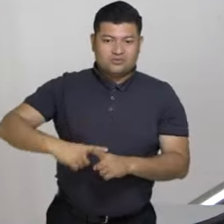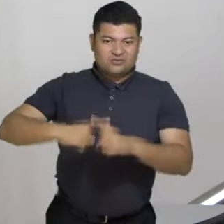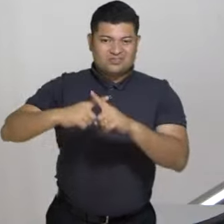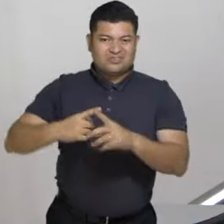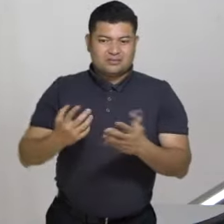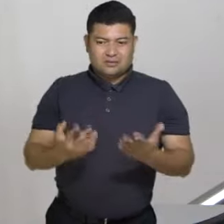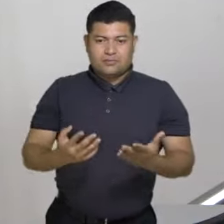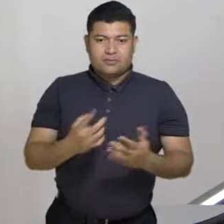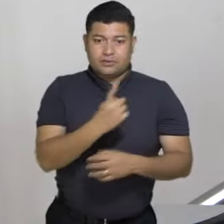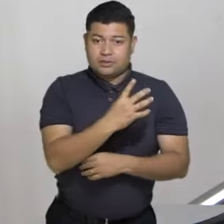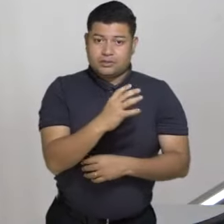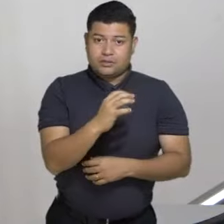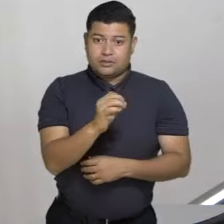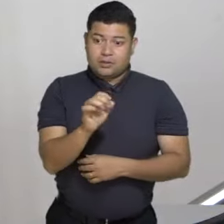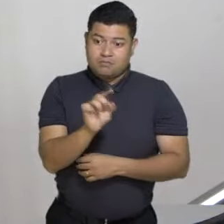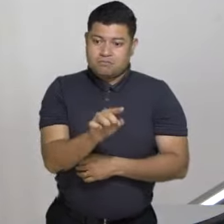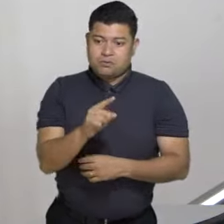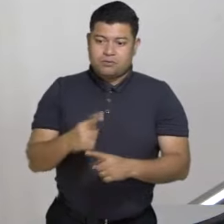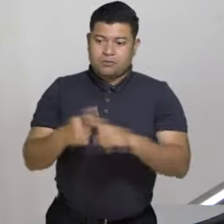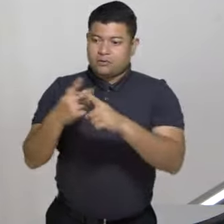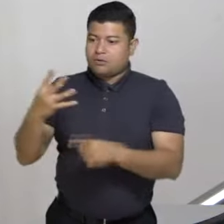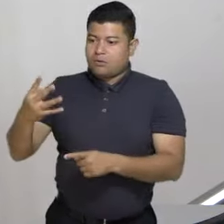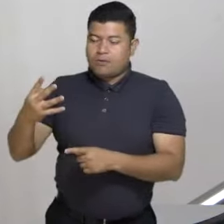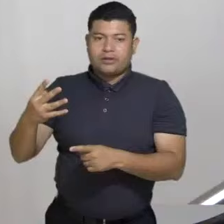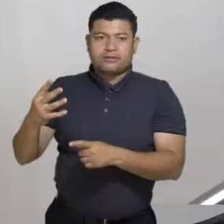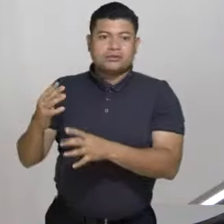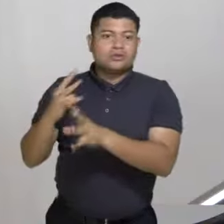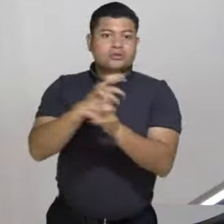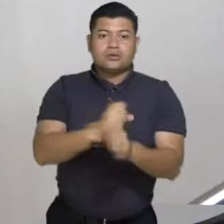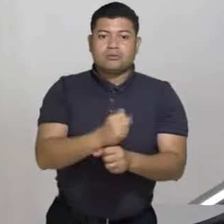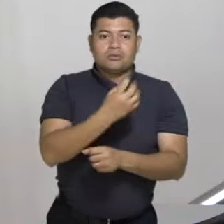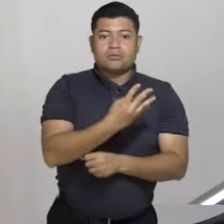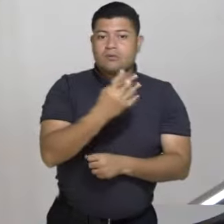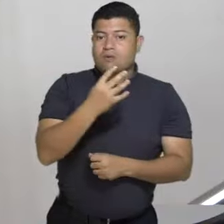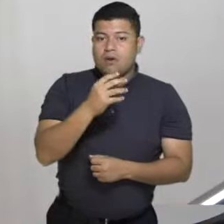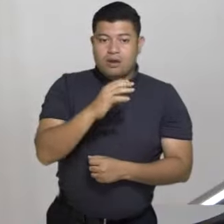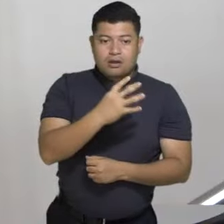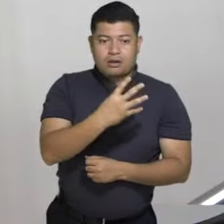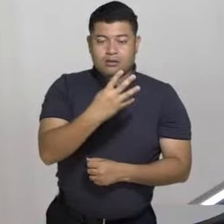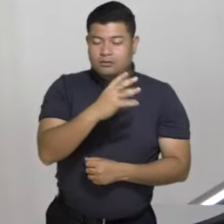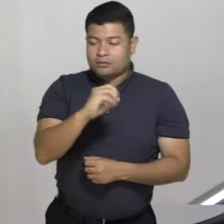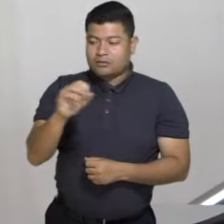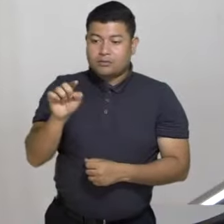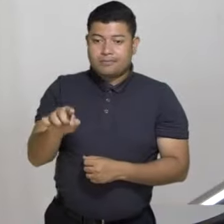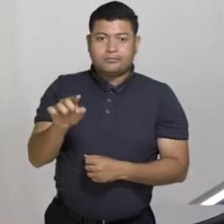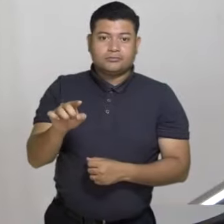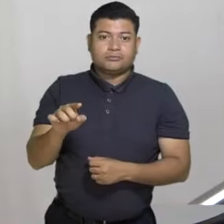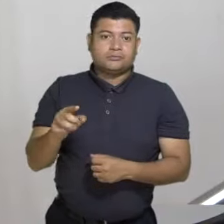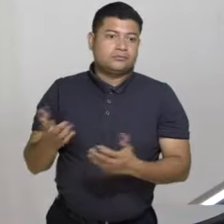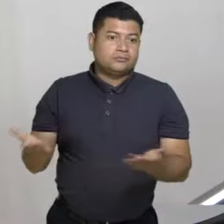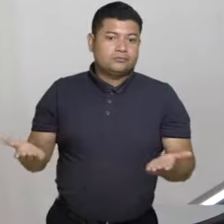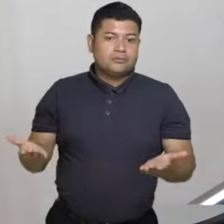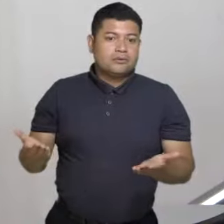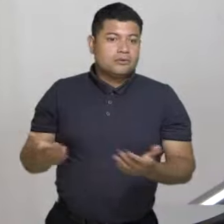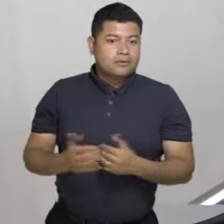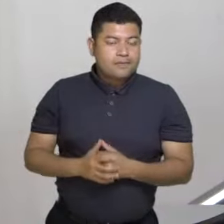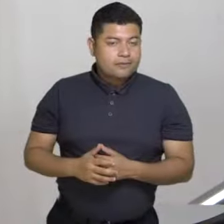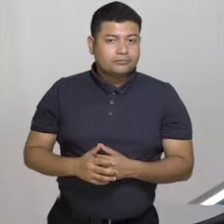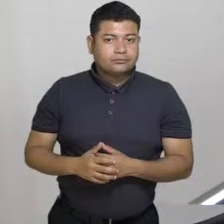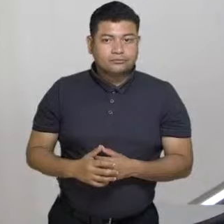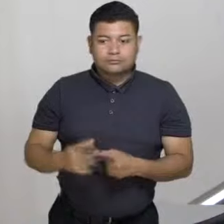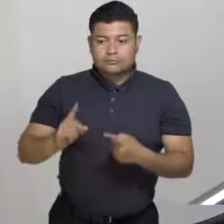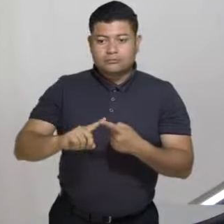município, como eu mencionei. Então, em primeiro lugar, eu quero trazer essa tramitação. Como já foi falado